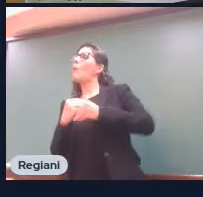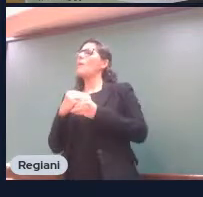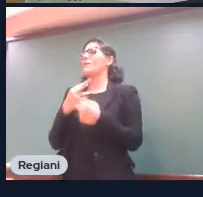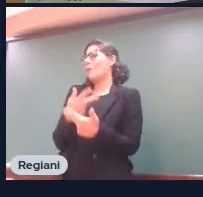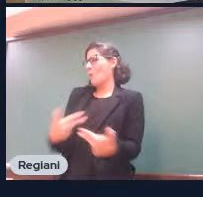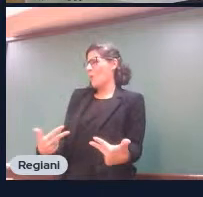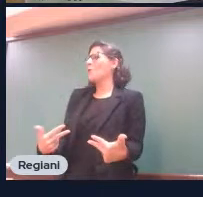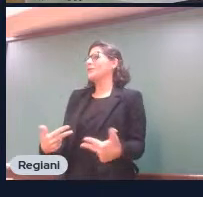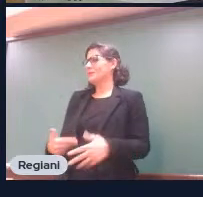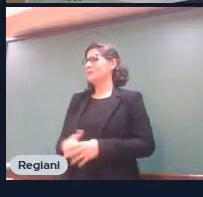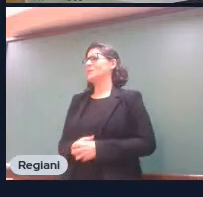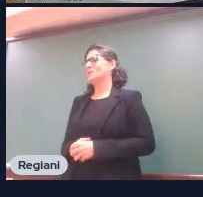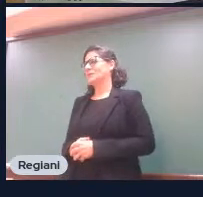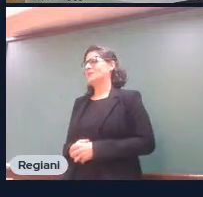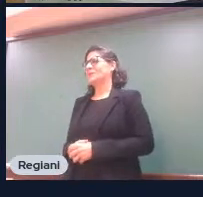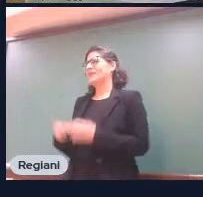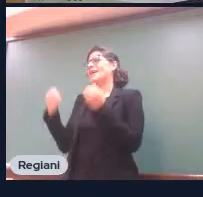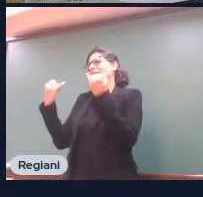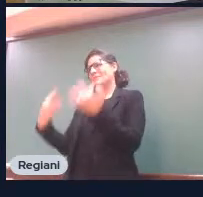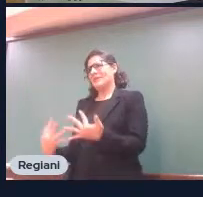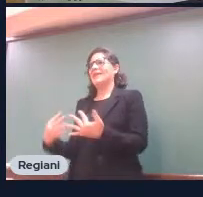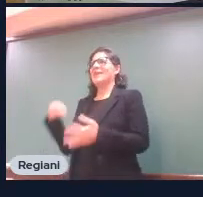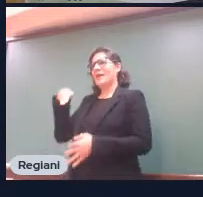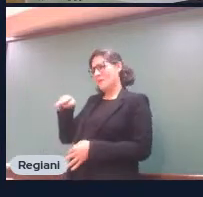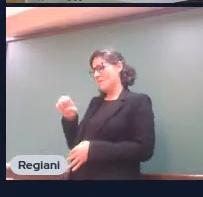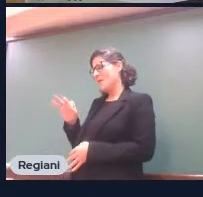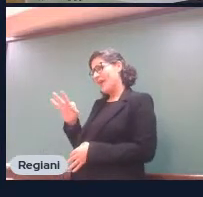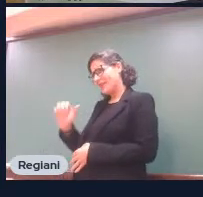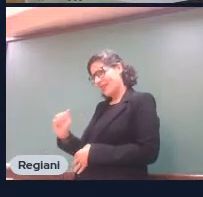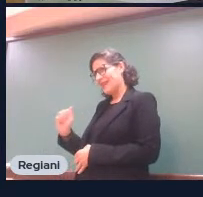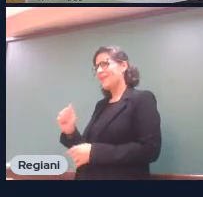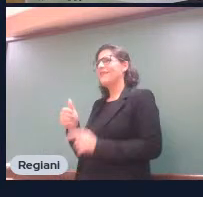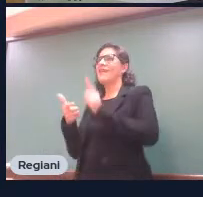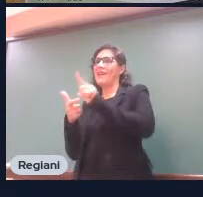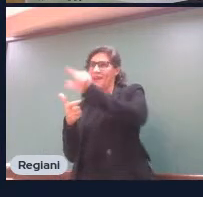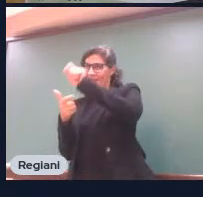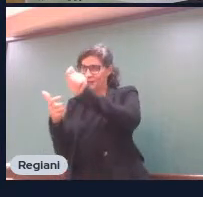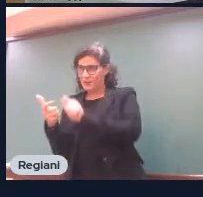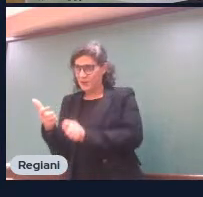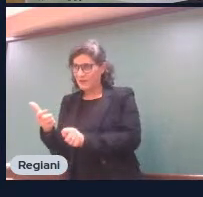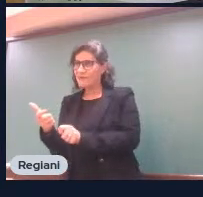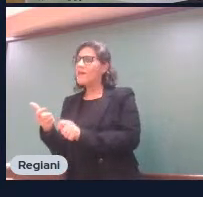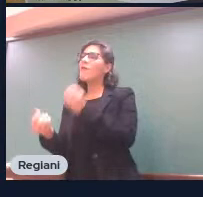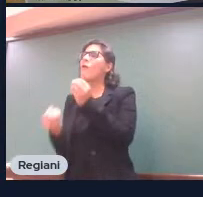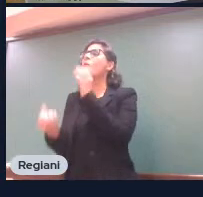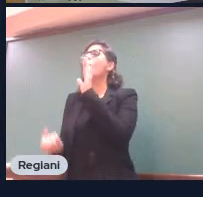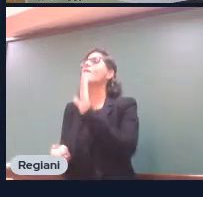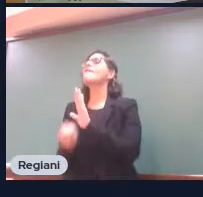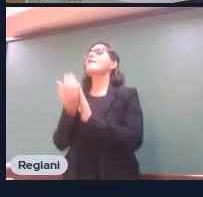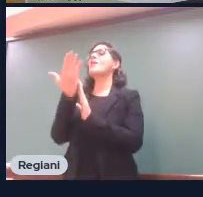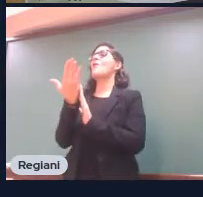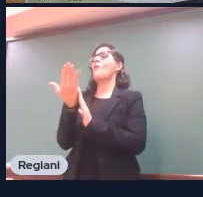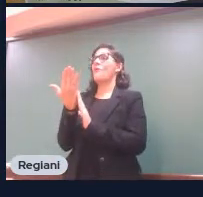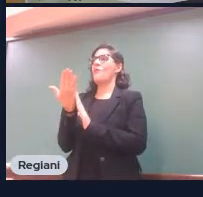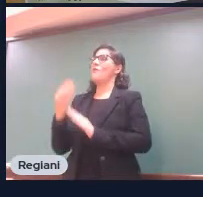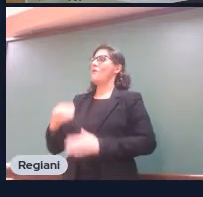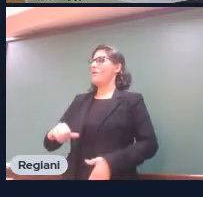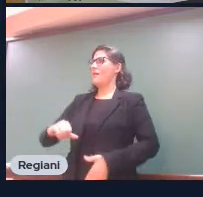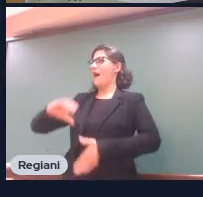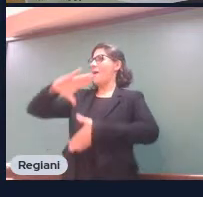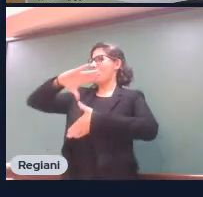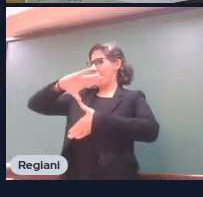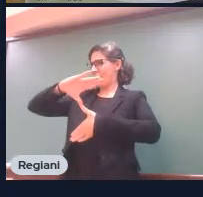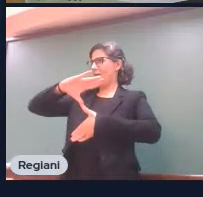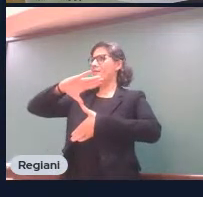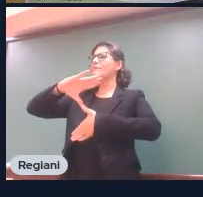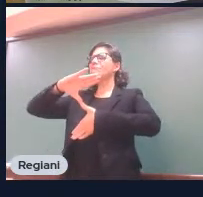relacionada ao surgimento de uma associação das Américas, ele também mostra